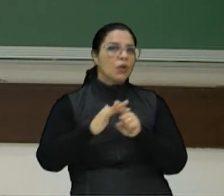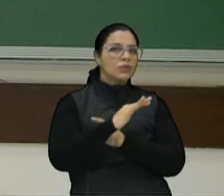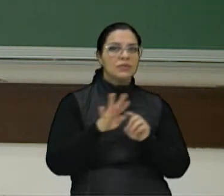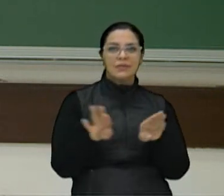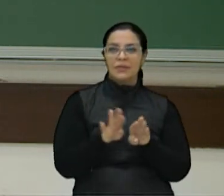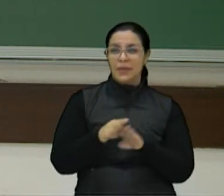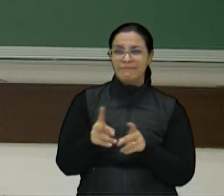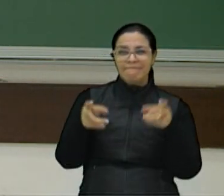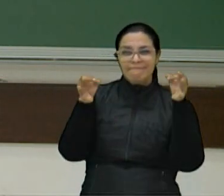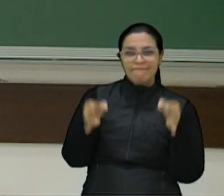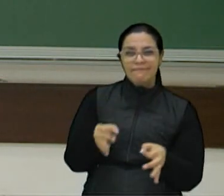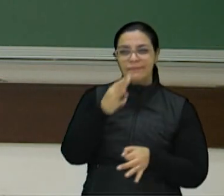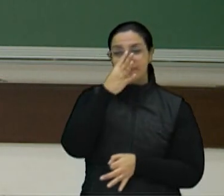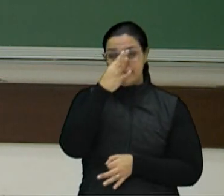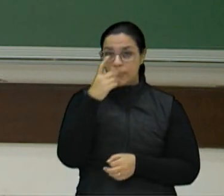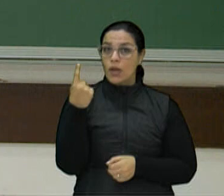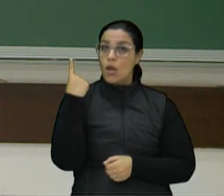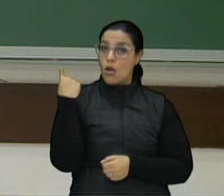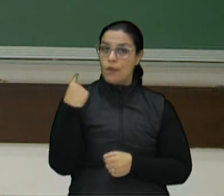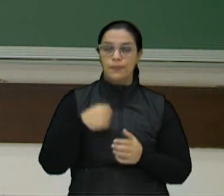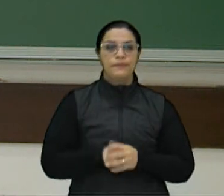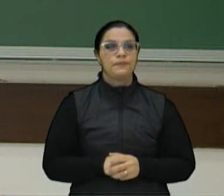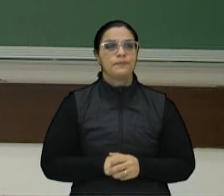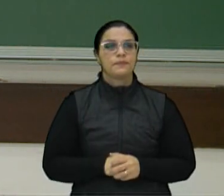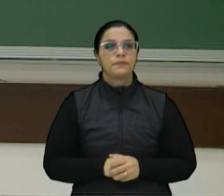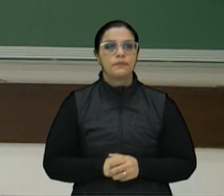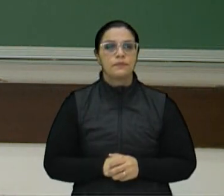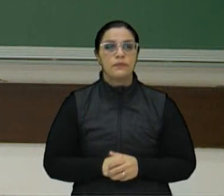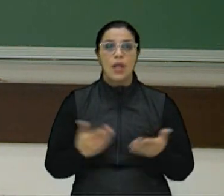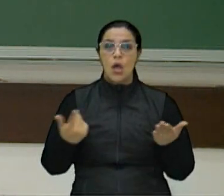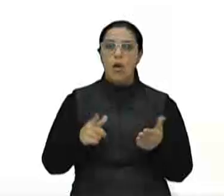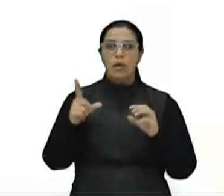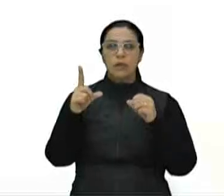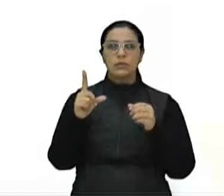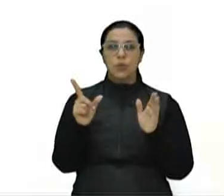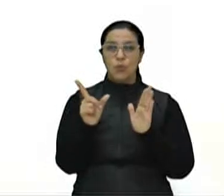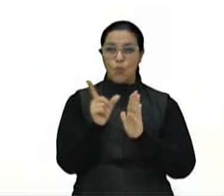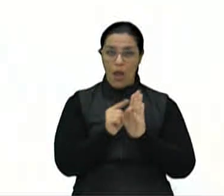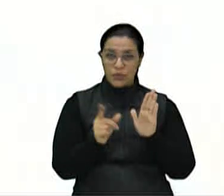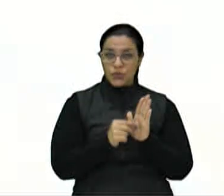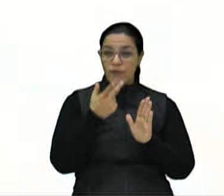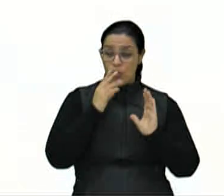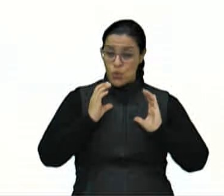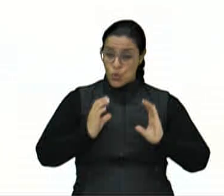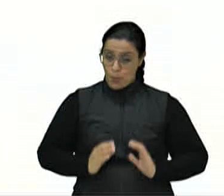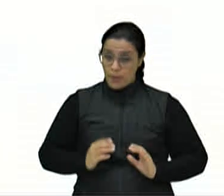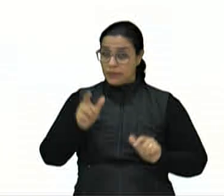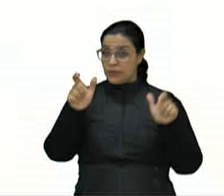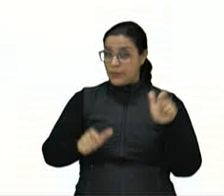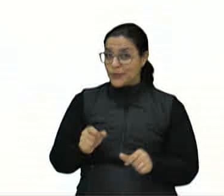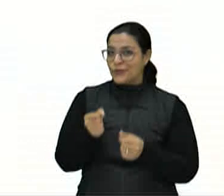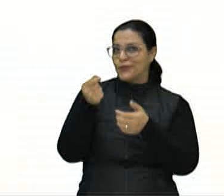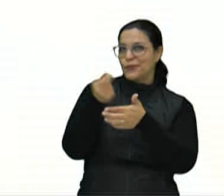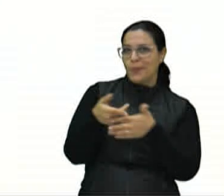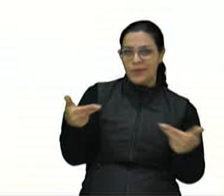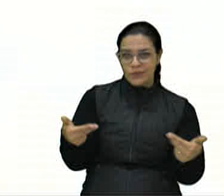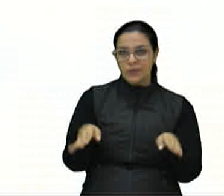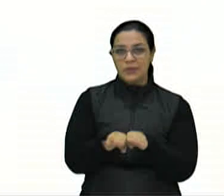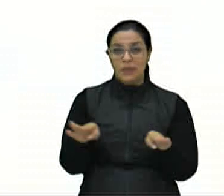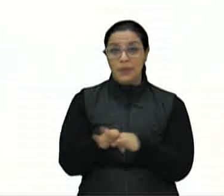Perfeito? Muito bem. Em um artigo chamado Comportamento do Consumidor de